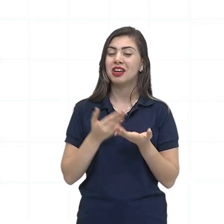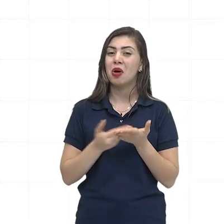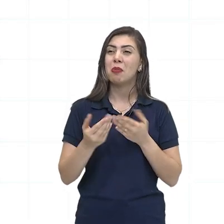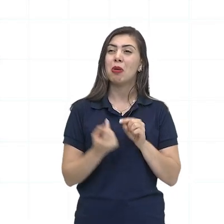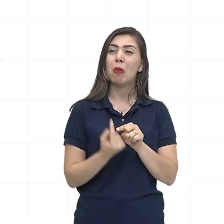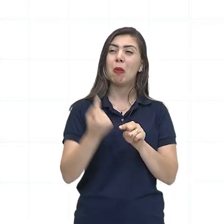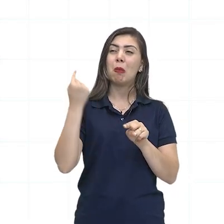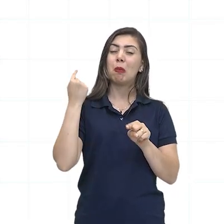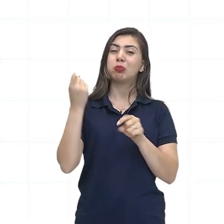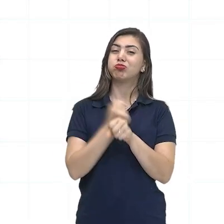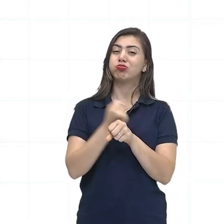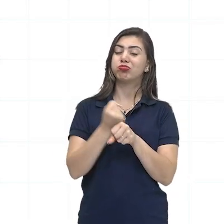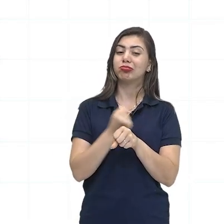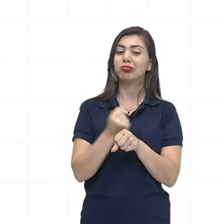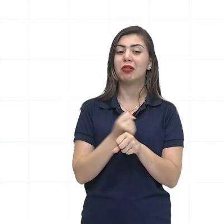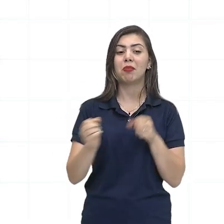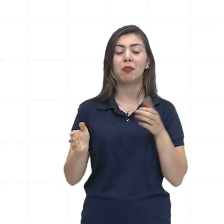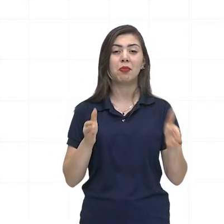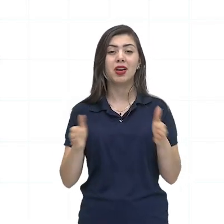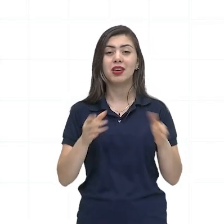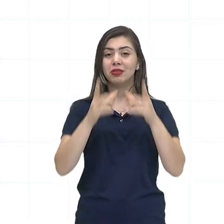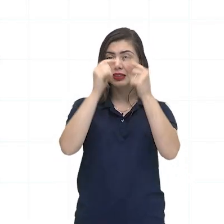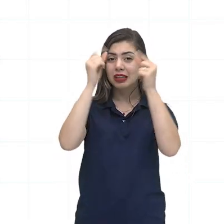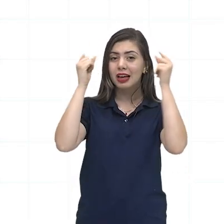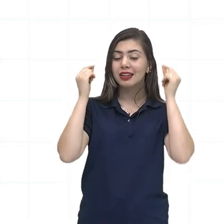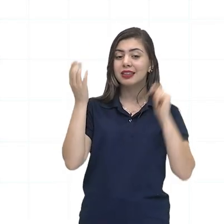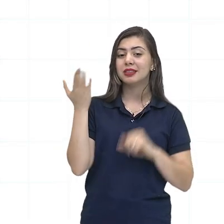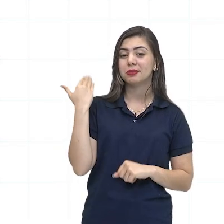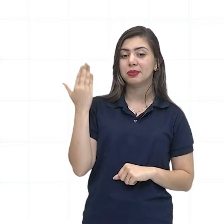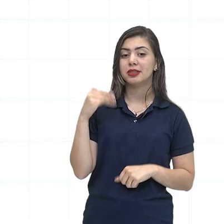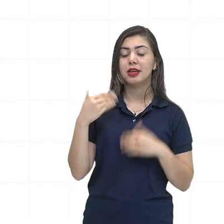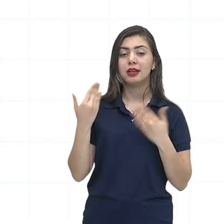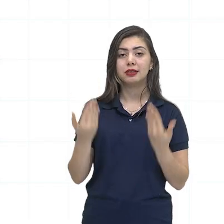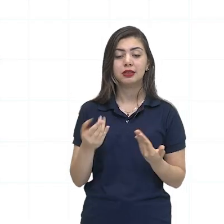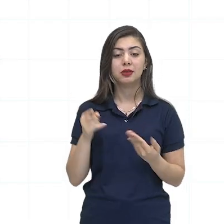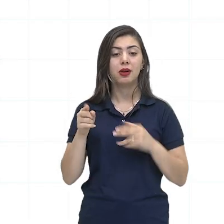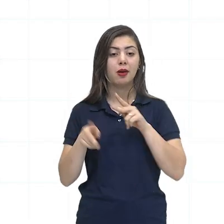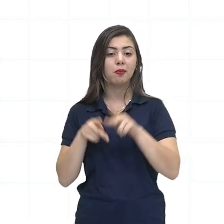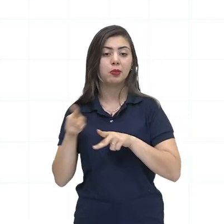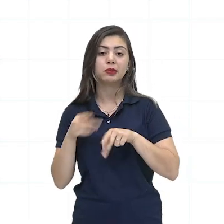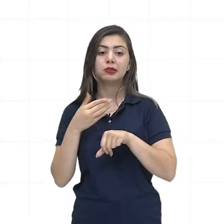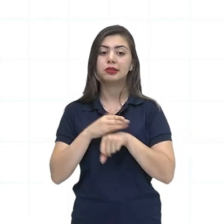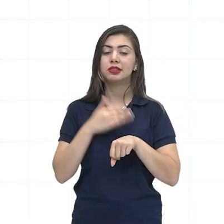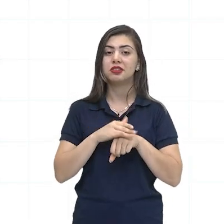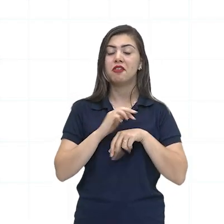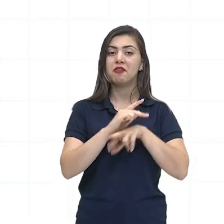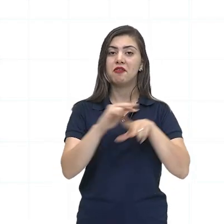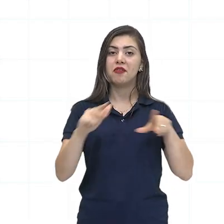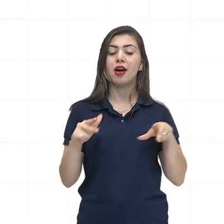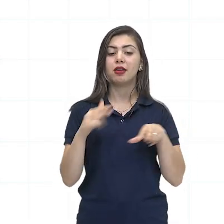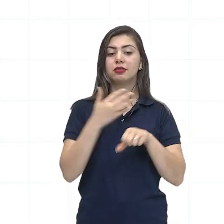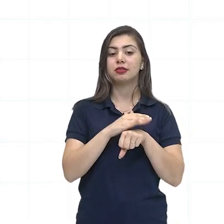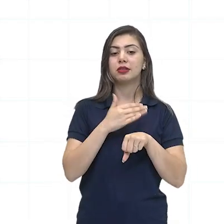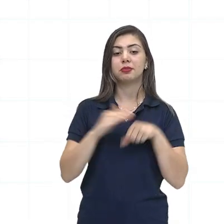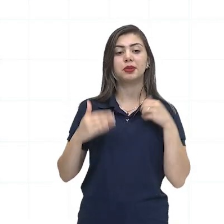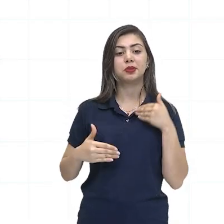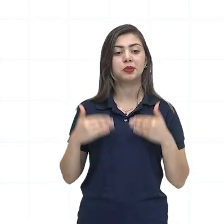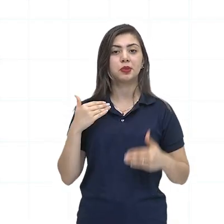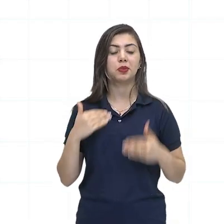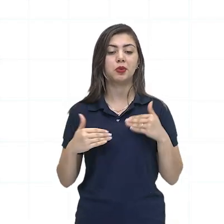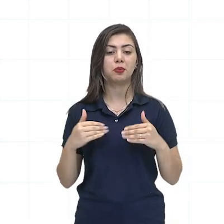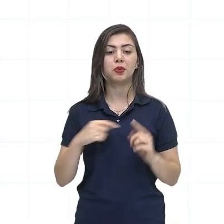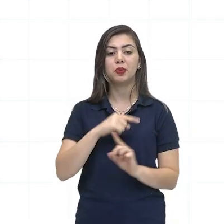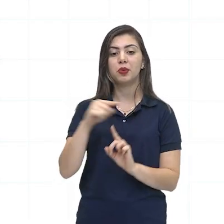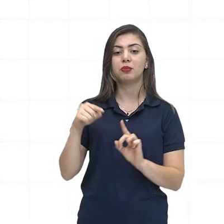prática muito antiga que remonta aí os tempos da Grécia Antiga, onde os gregos praticavam vários